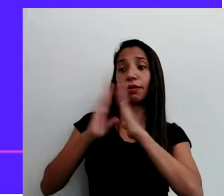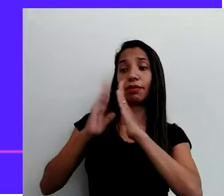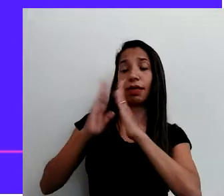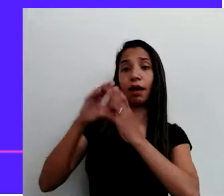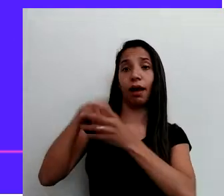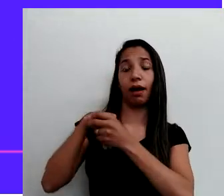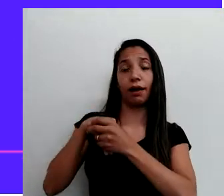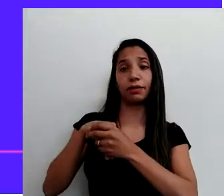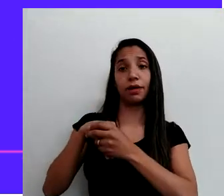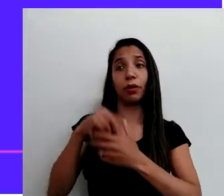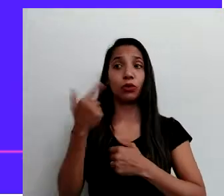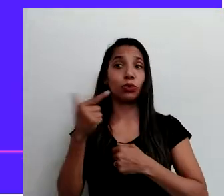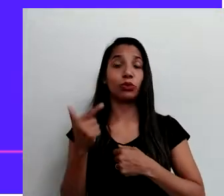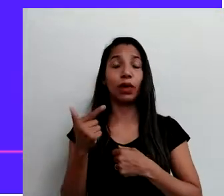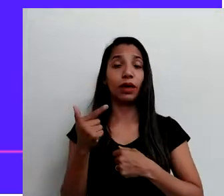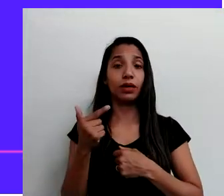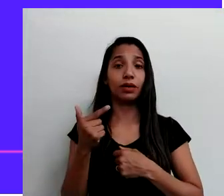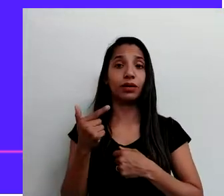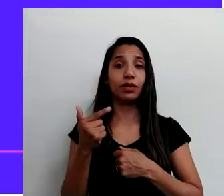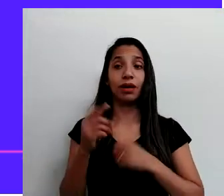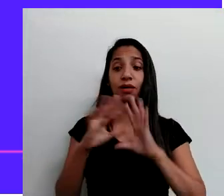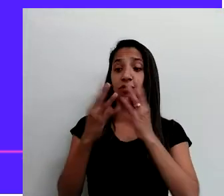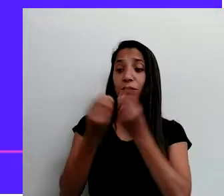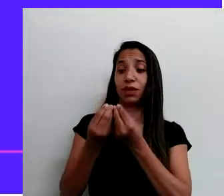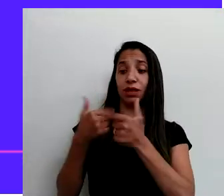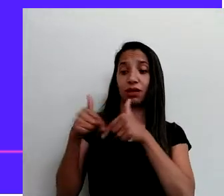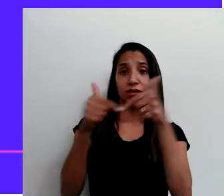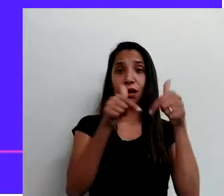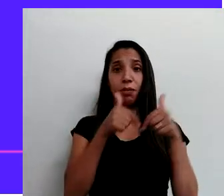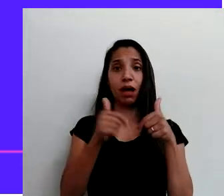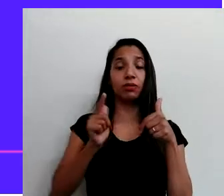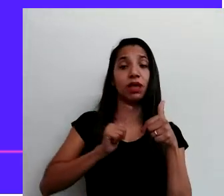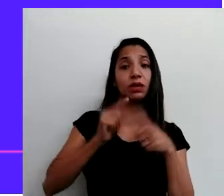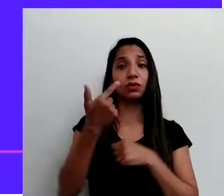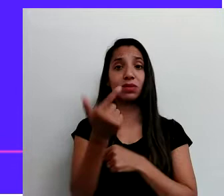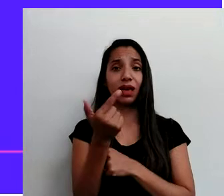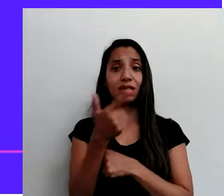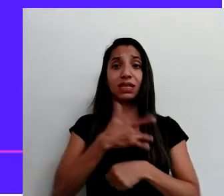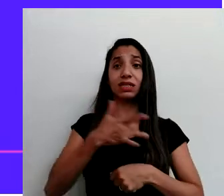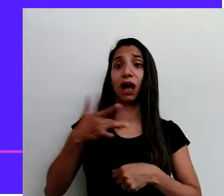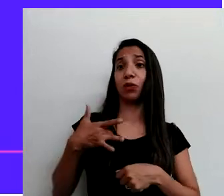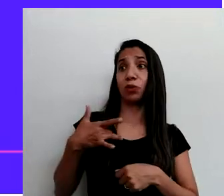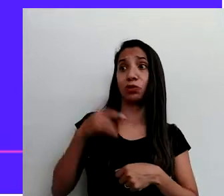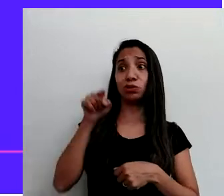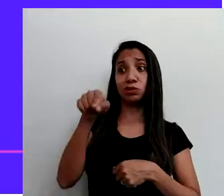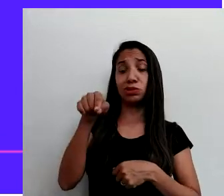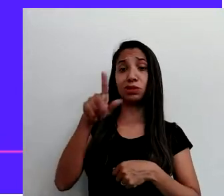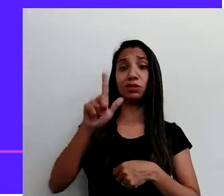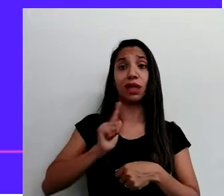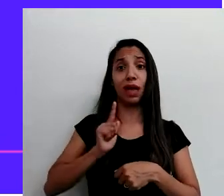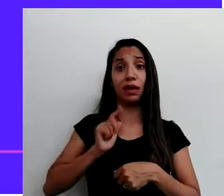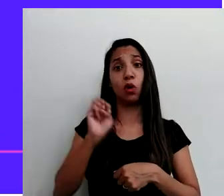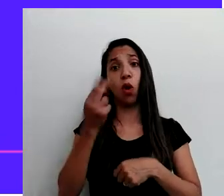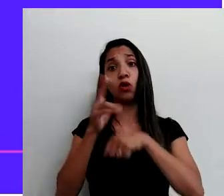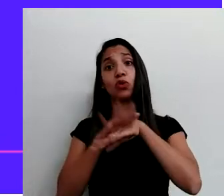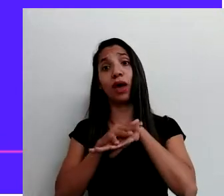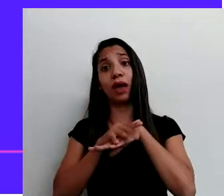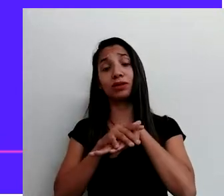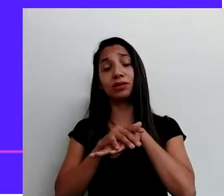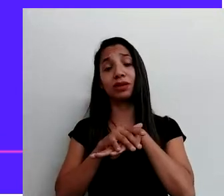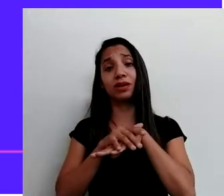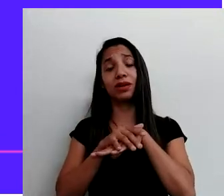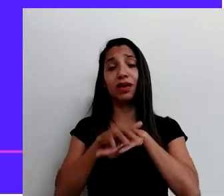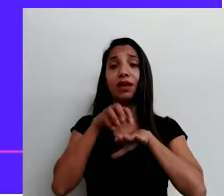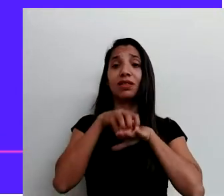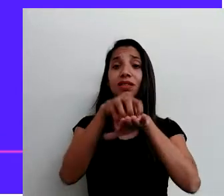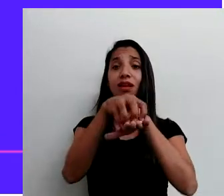né? Tem a ver com acesso à saúde, tem a ver com acesso ao transporte, com liberdade de ir e vir. Então,